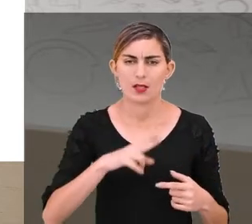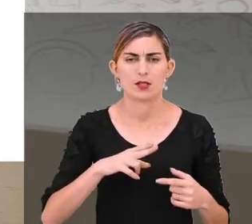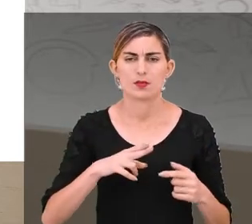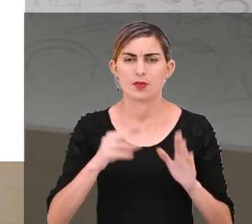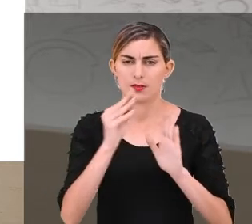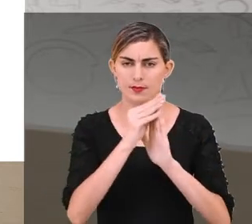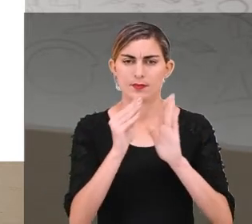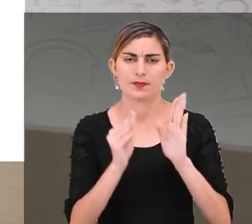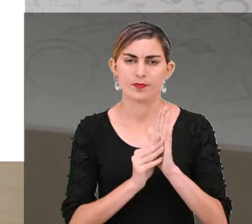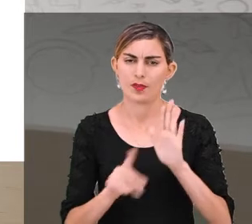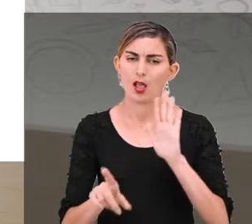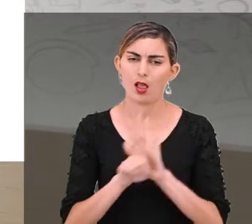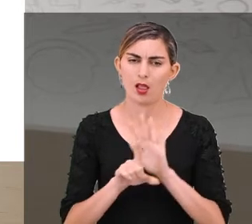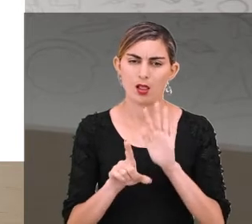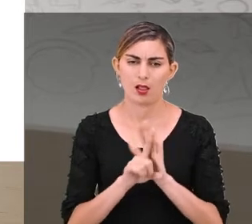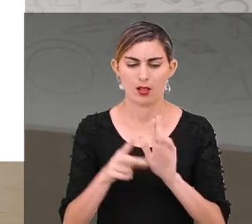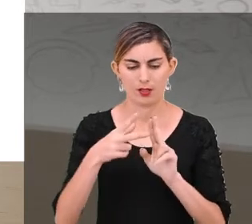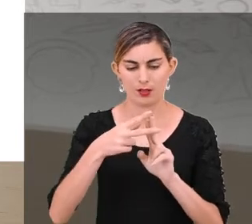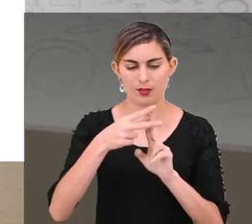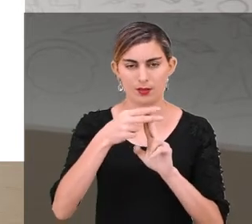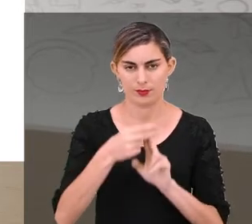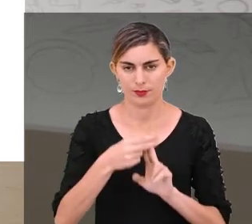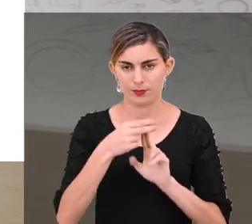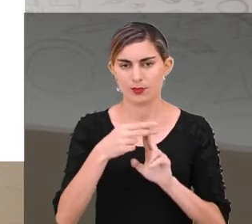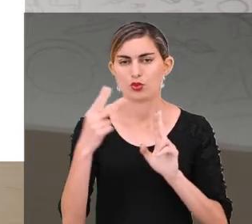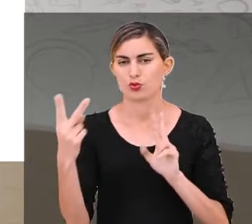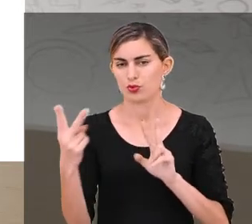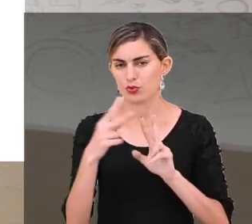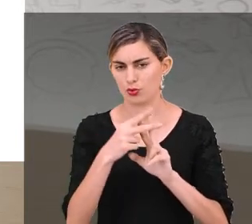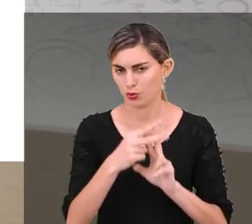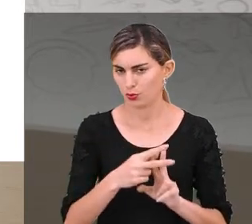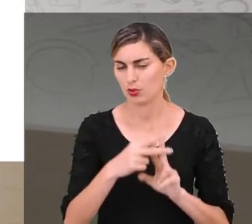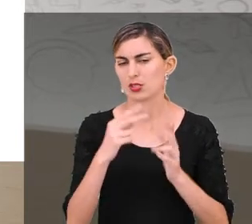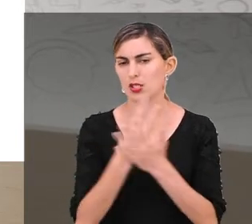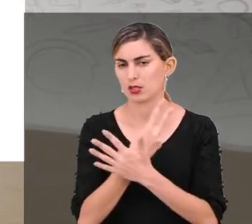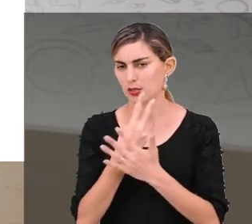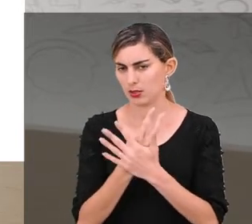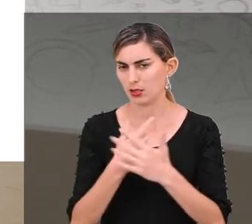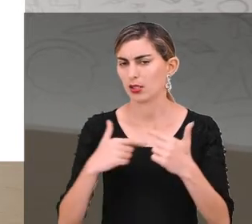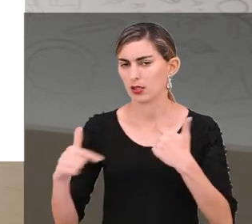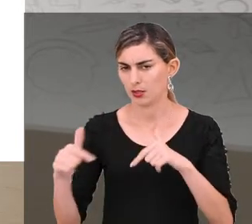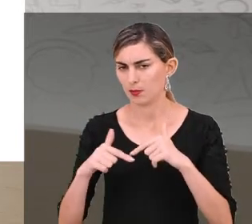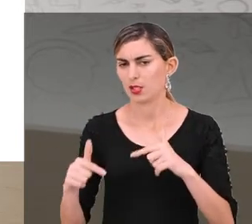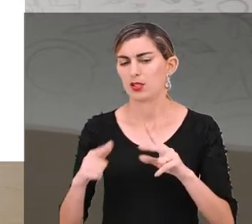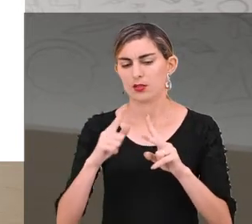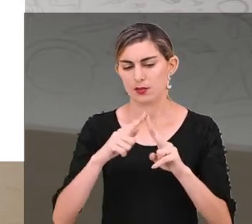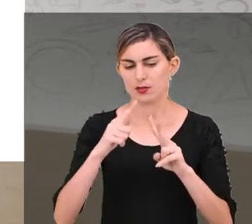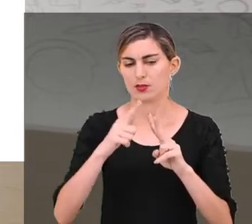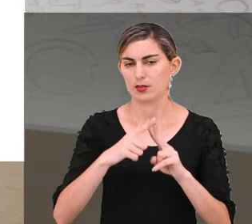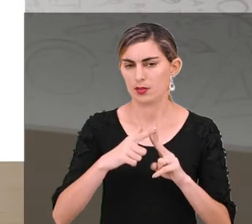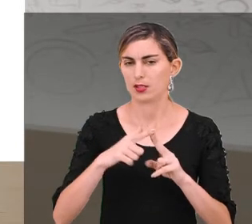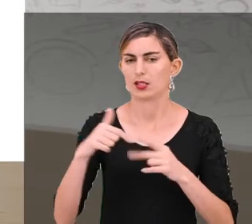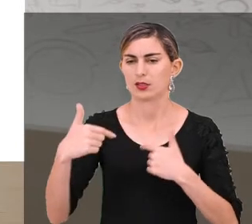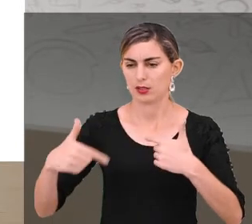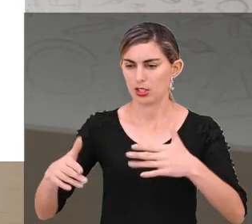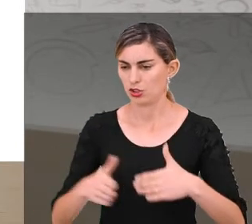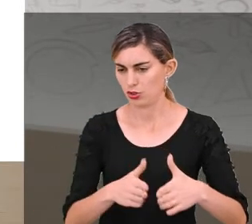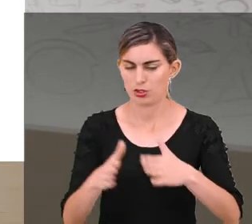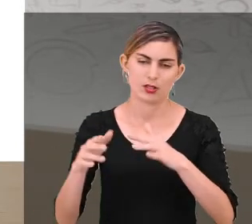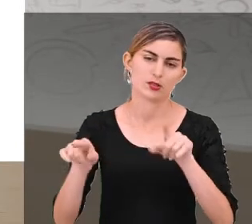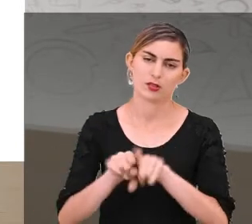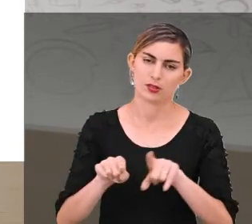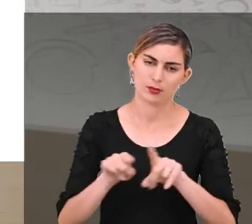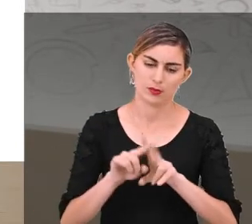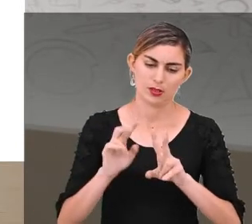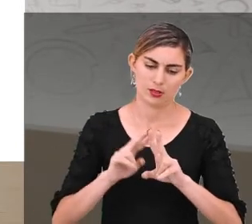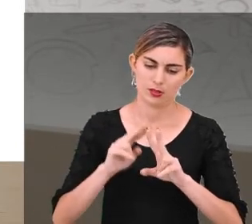mesmo efeito. Por lei, eles tinham o mesmo efeito. O acidente de trabalho era considerado um acidente de